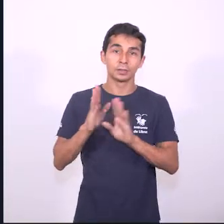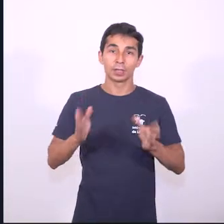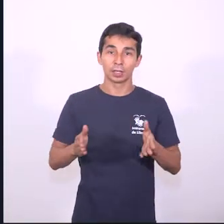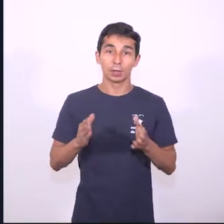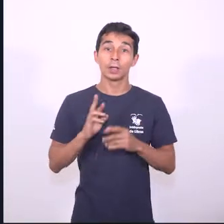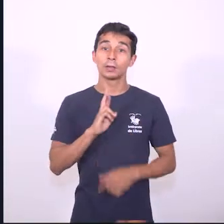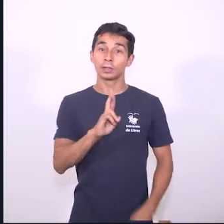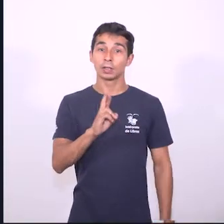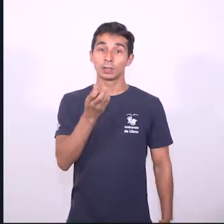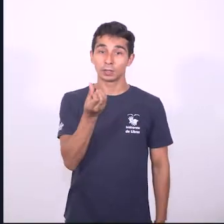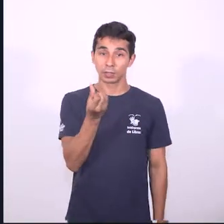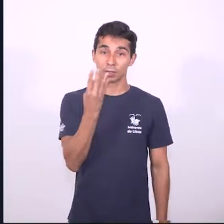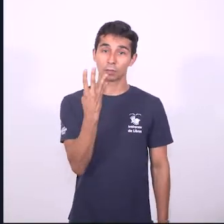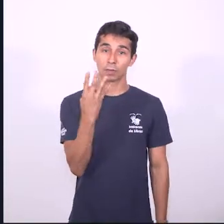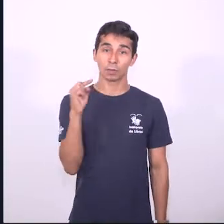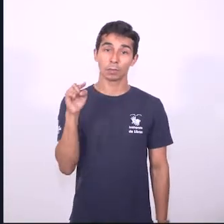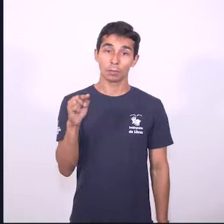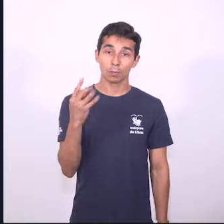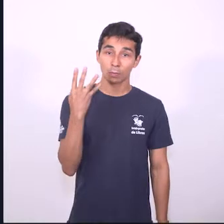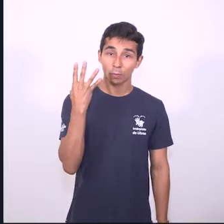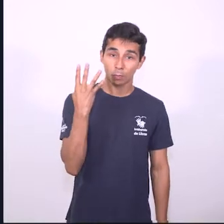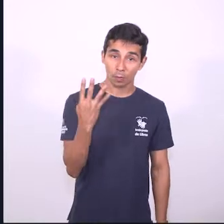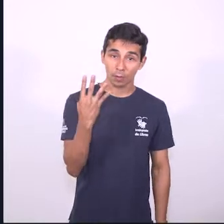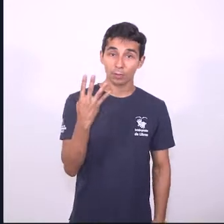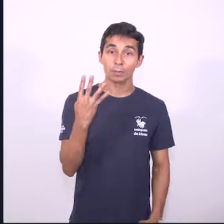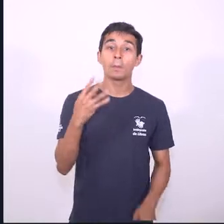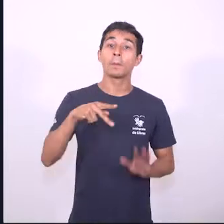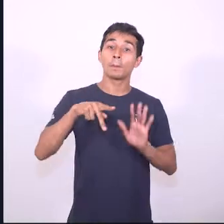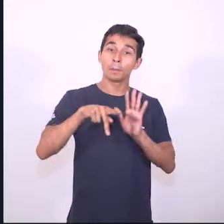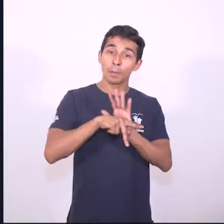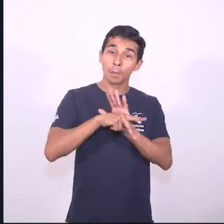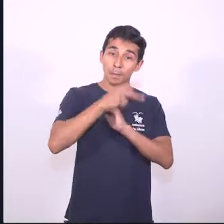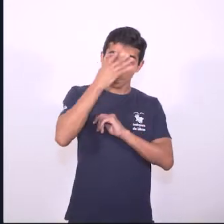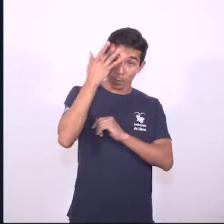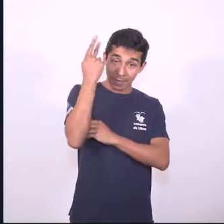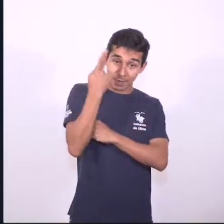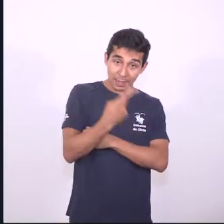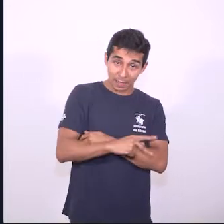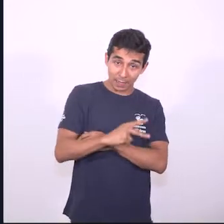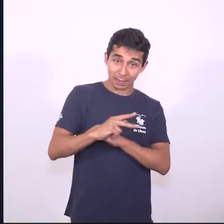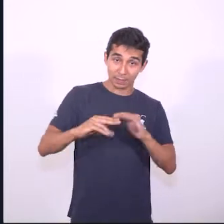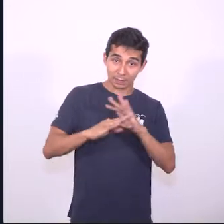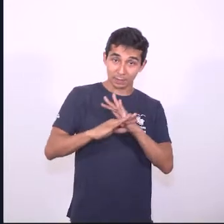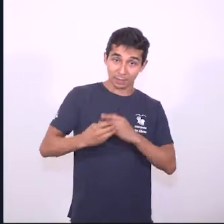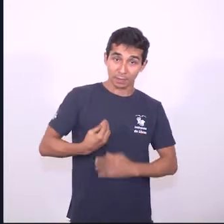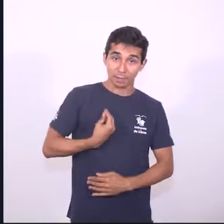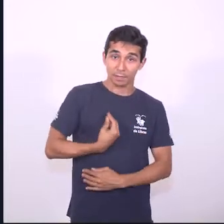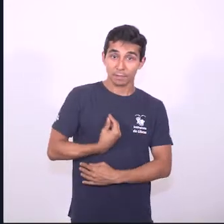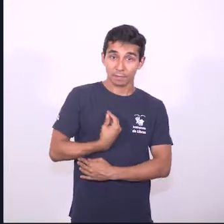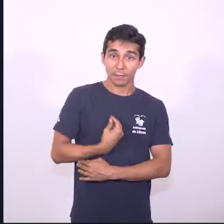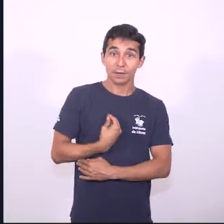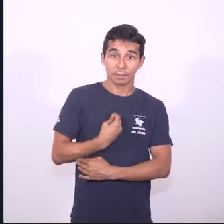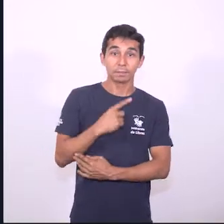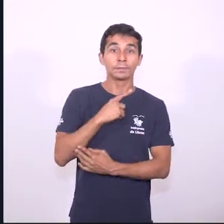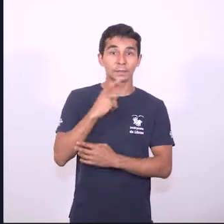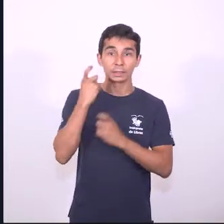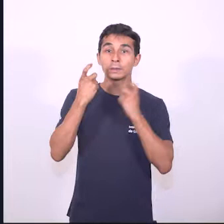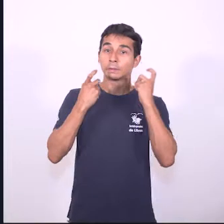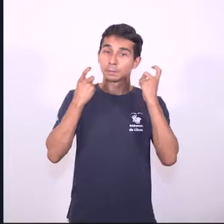64,4% das amostras testadas de residentes do município foram de P1, o que mostra